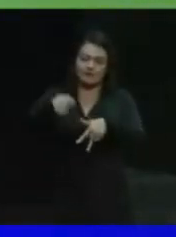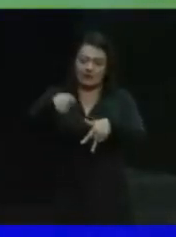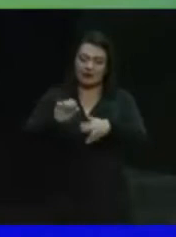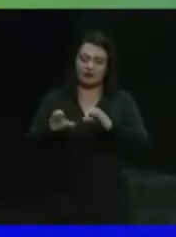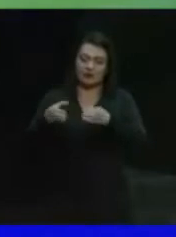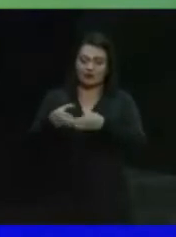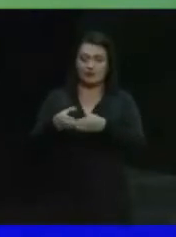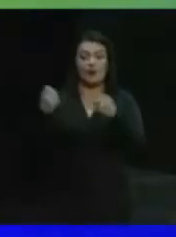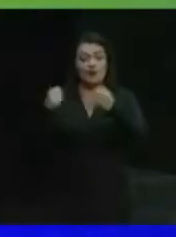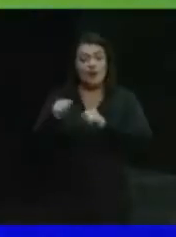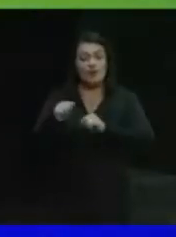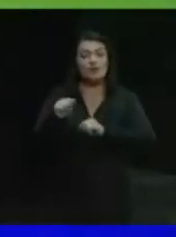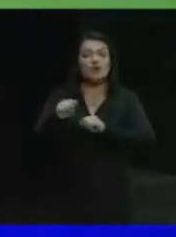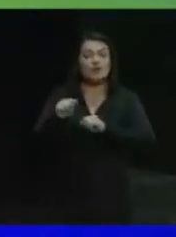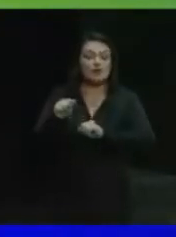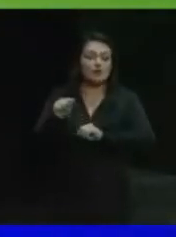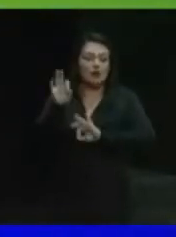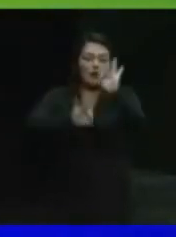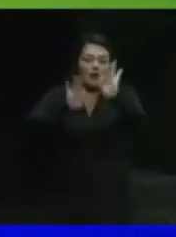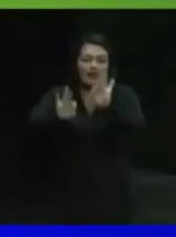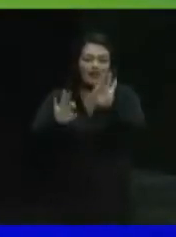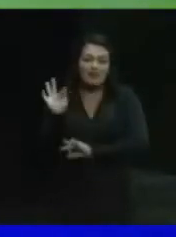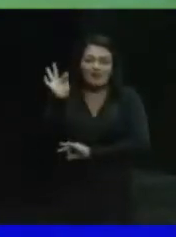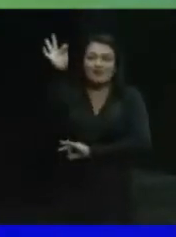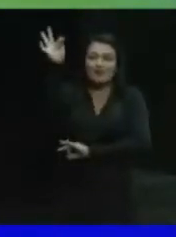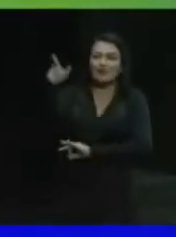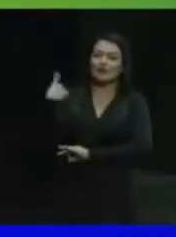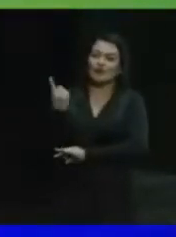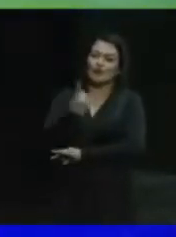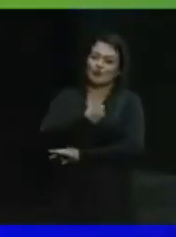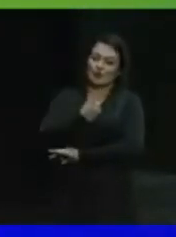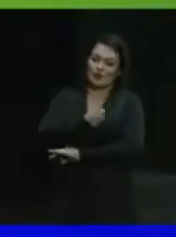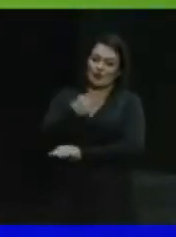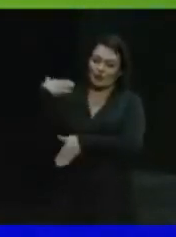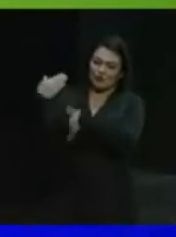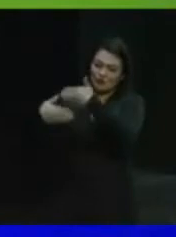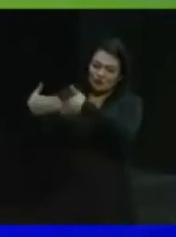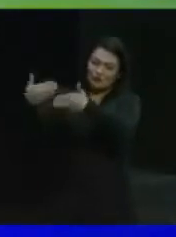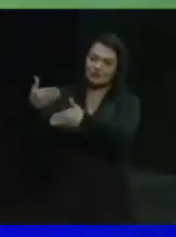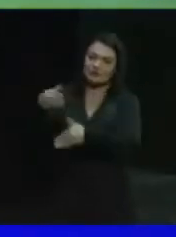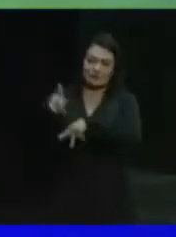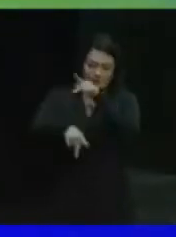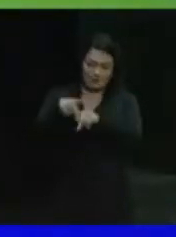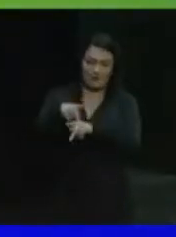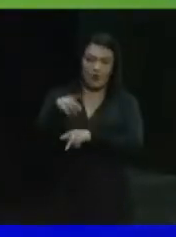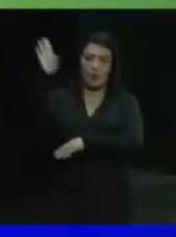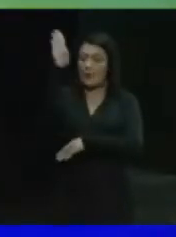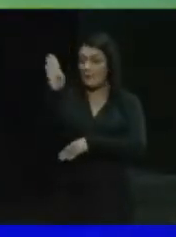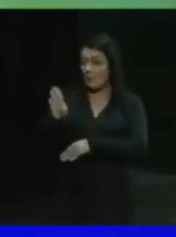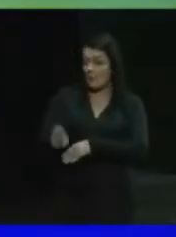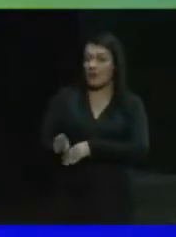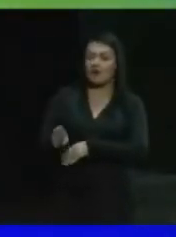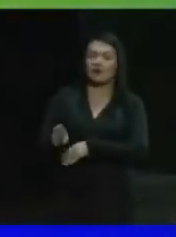Precisamos cuidar do futuro e que vamos deixar para as novas gerações. O Brasil é um país